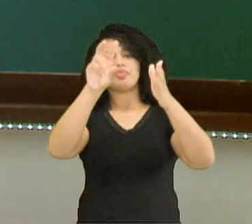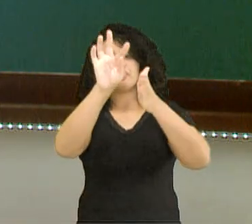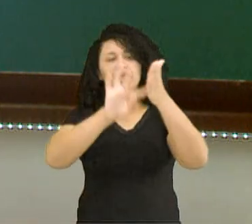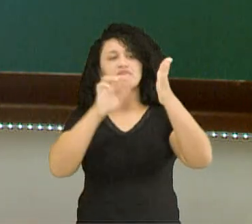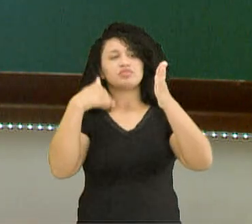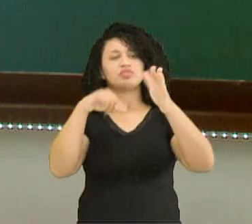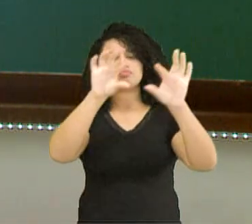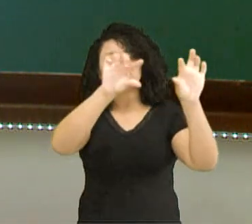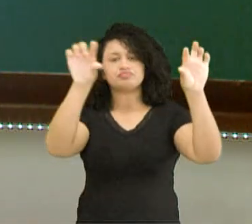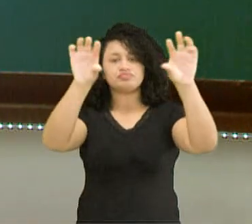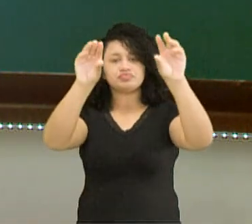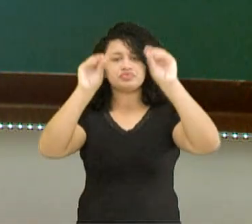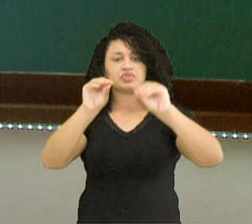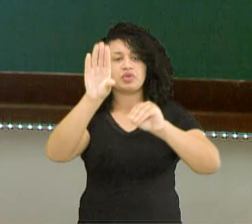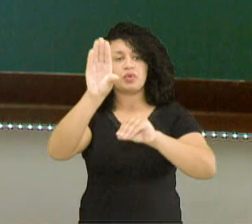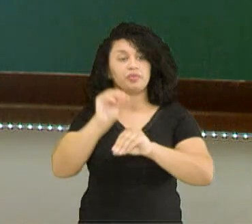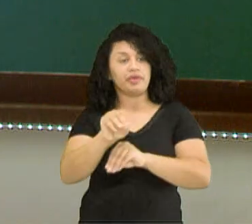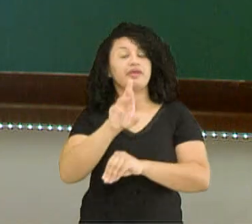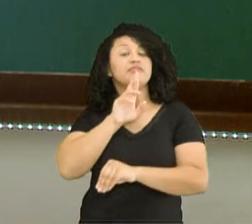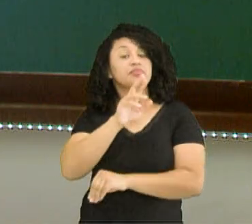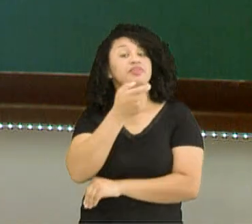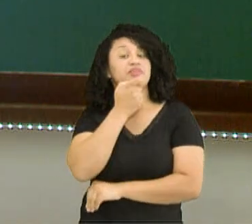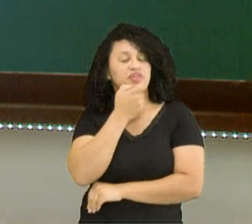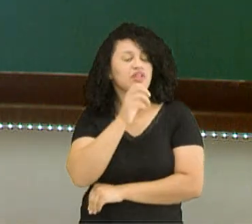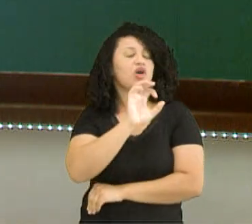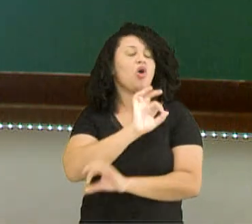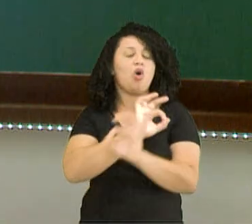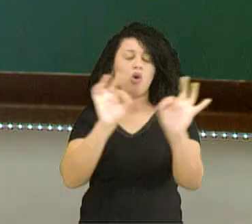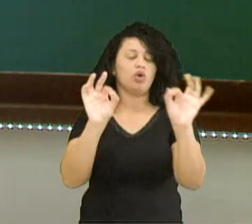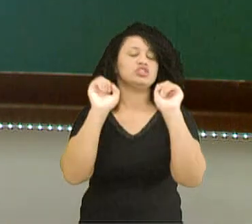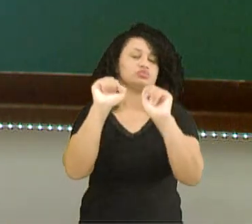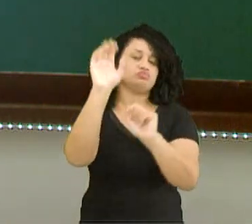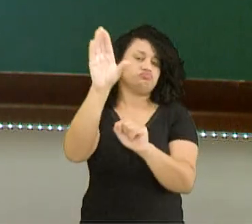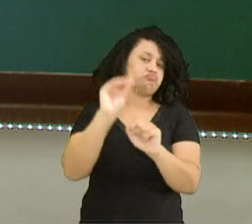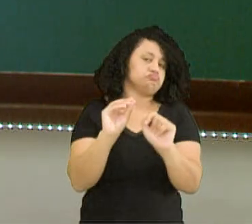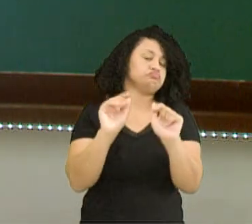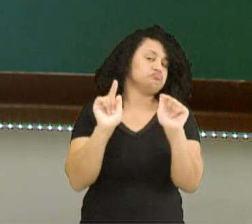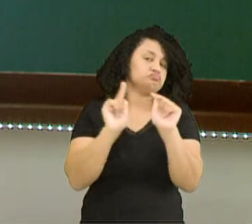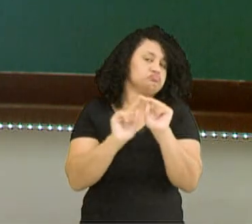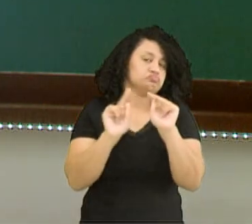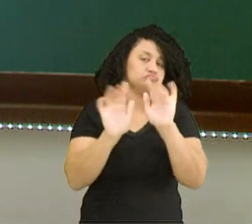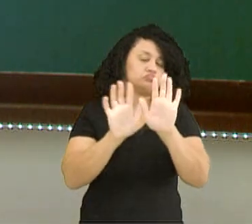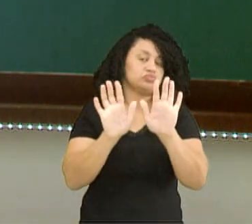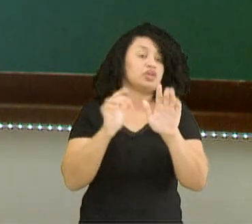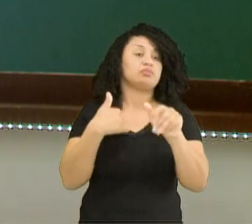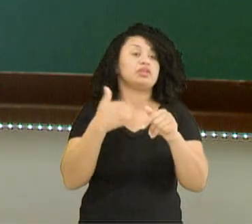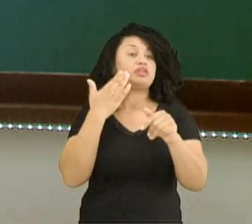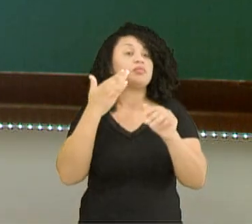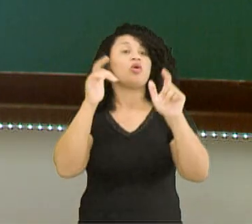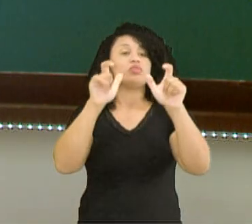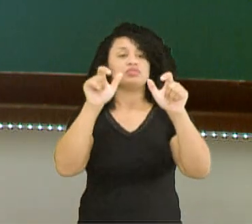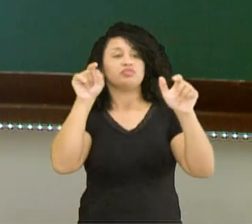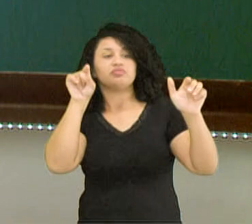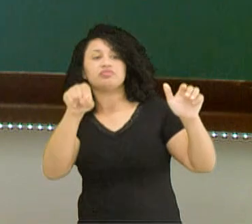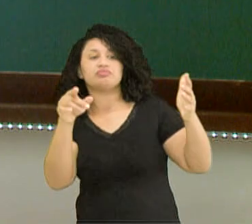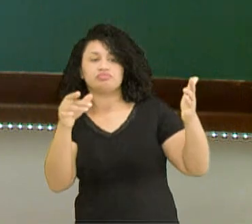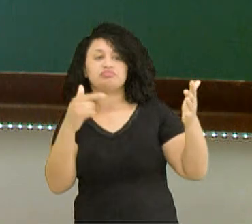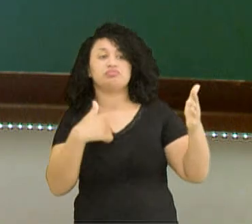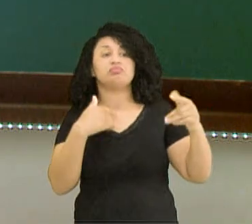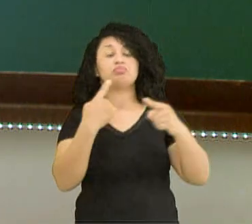tá? Respondeu em inglês? Ótimo. Pode copiar sem problema nenhum. Tem que sempre saber onde que eu vou parar, né? Então, o que ela se